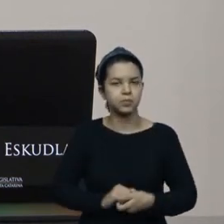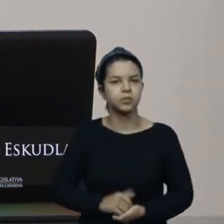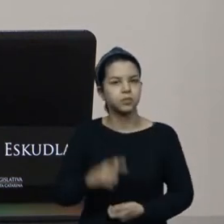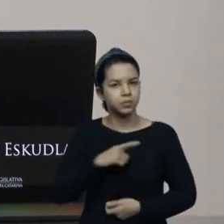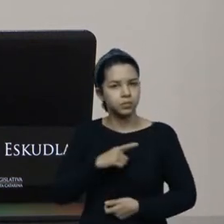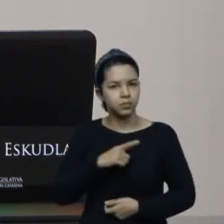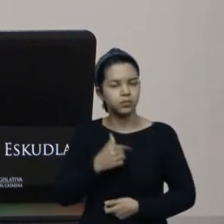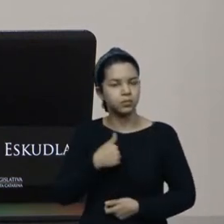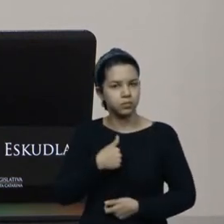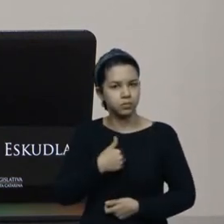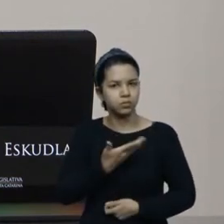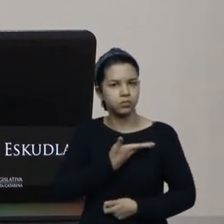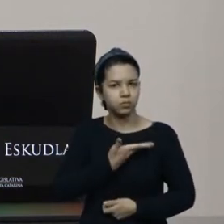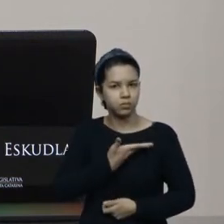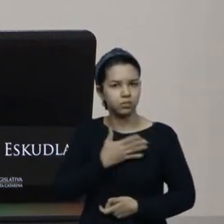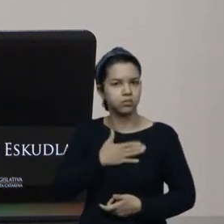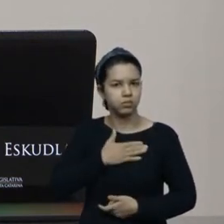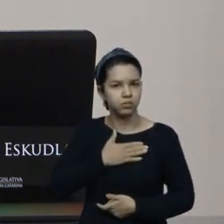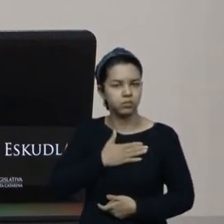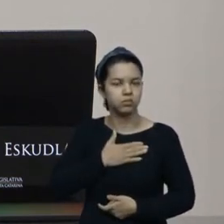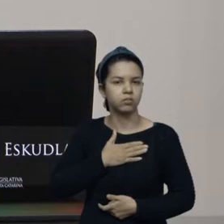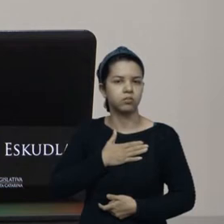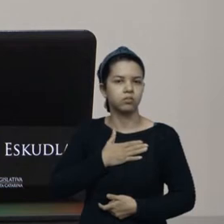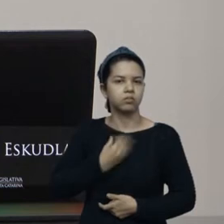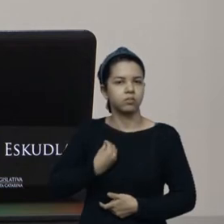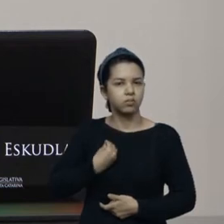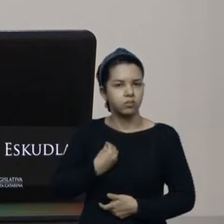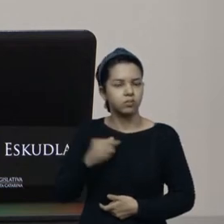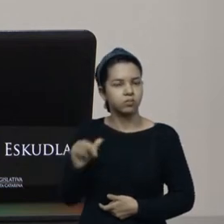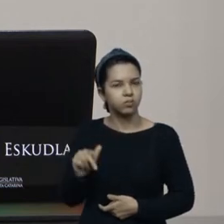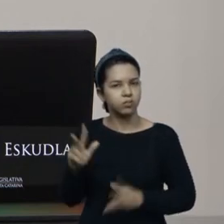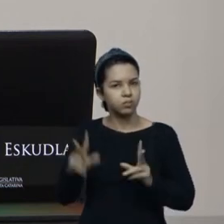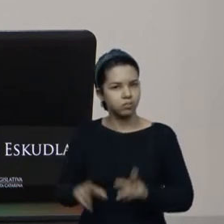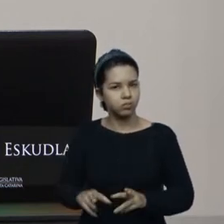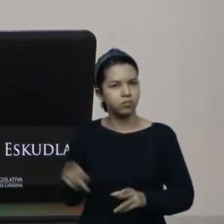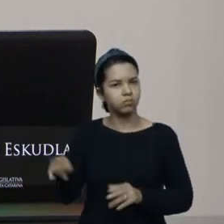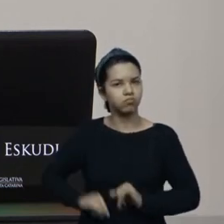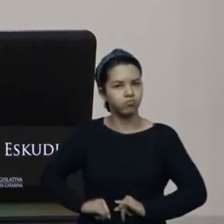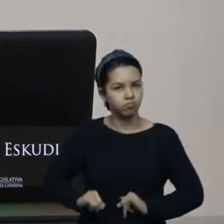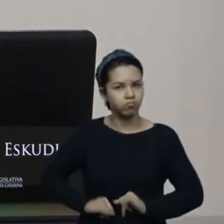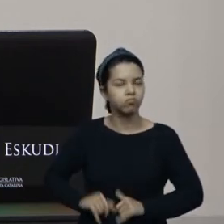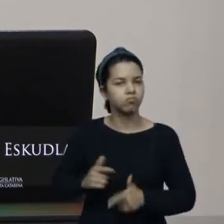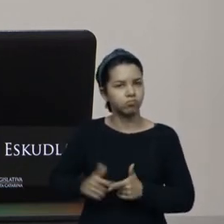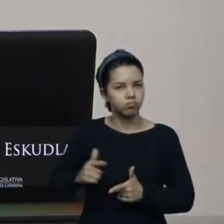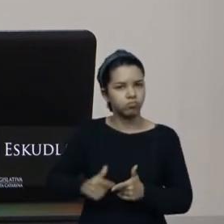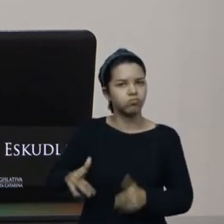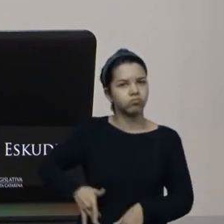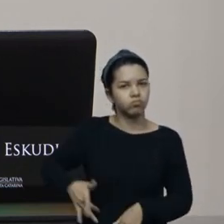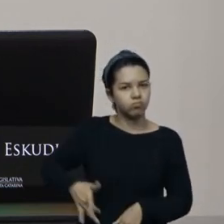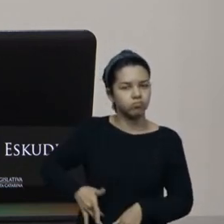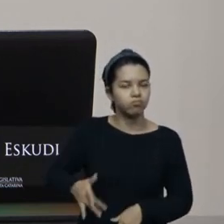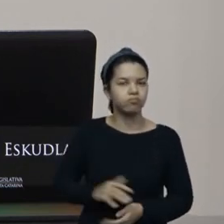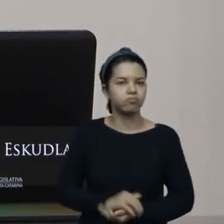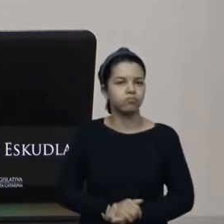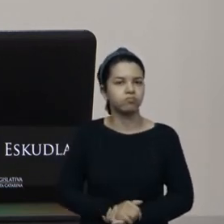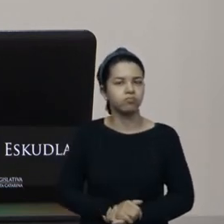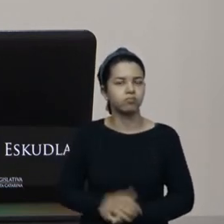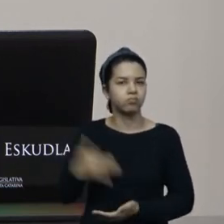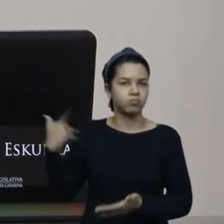amigos pessoais, irmãos de vida, sim, que sofrem com problema, desde